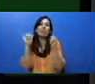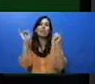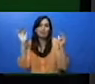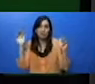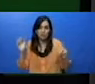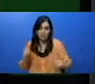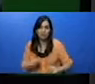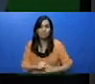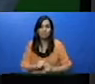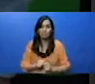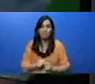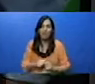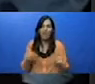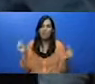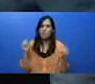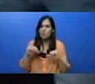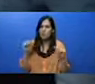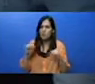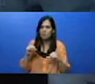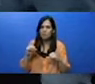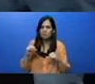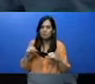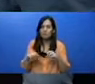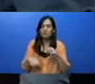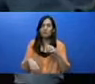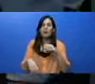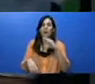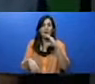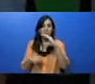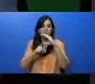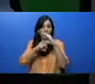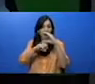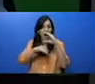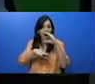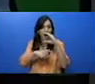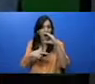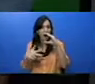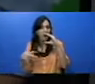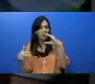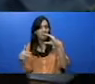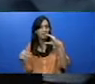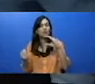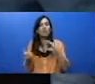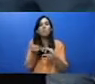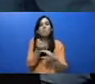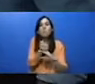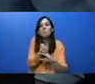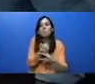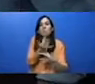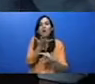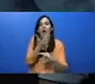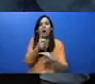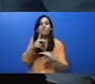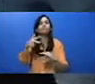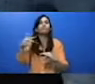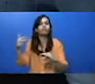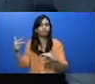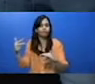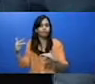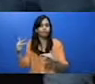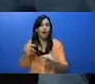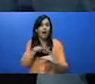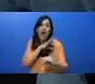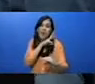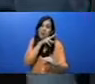a fauna, ou seja, os animais e as plantas que vivem neste local, tá? Porque